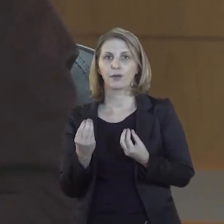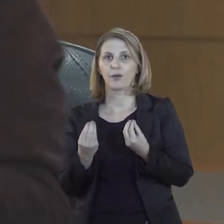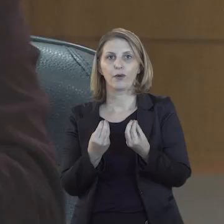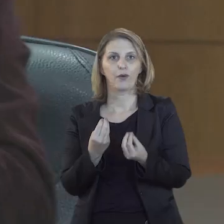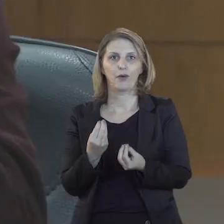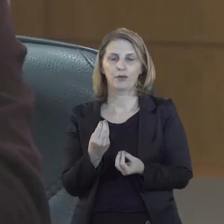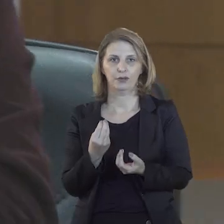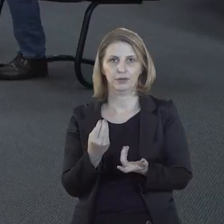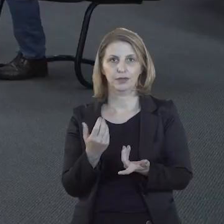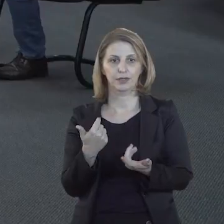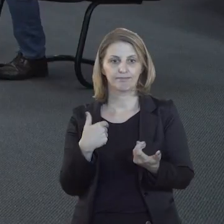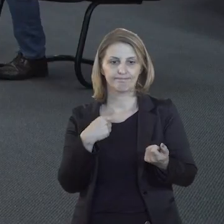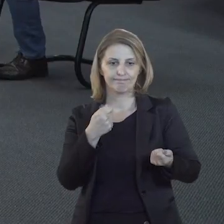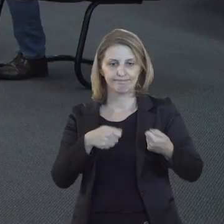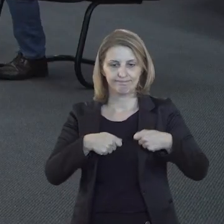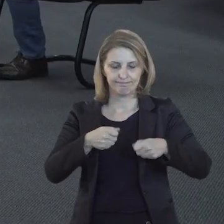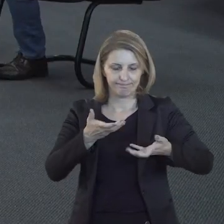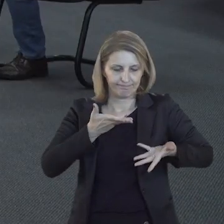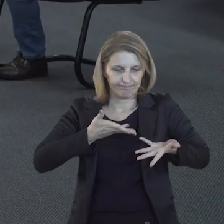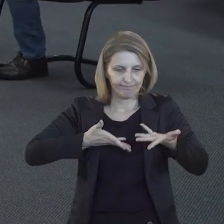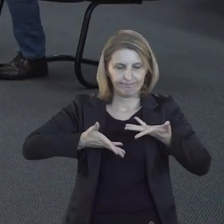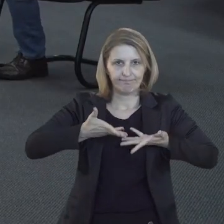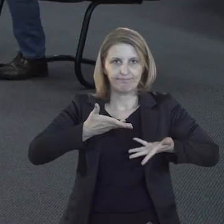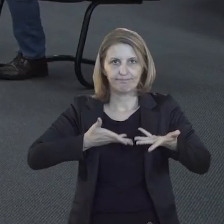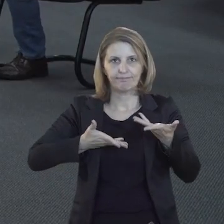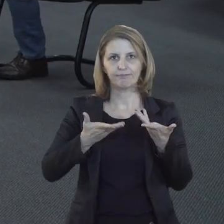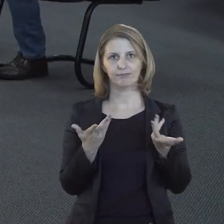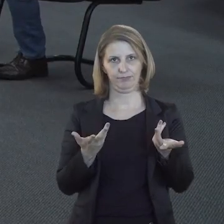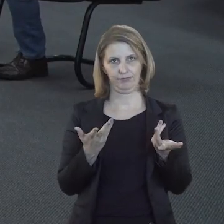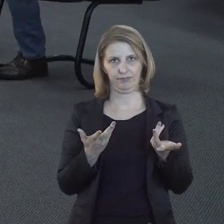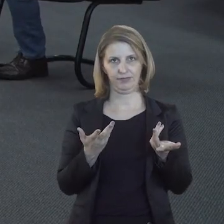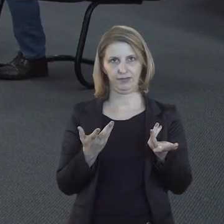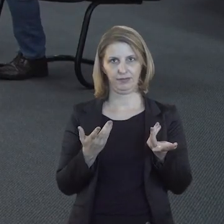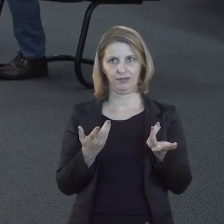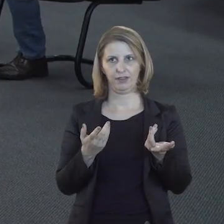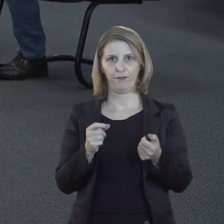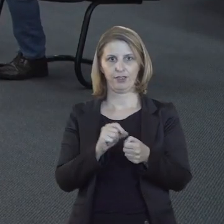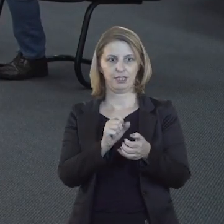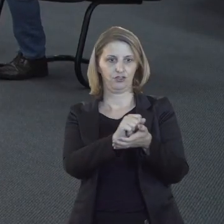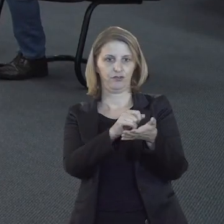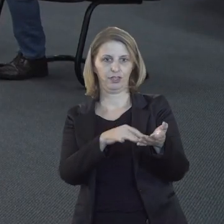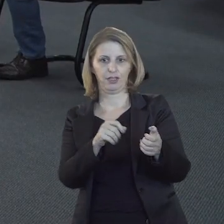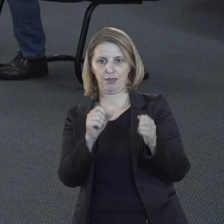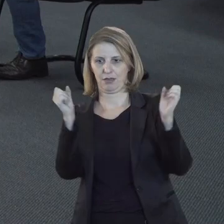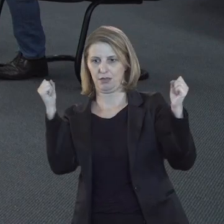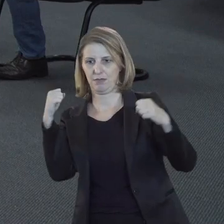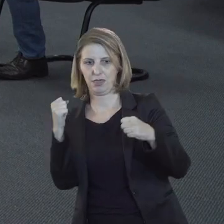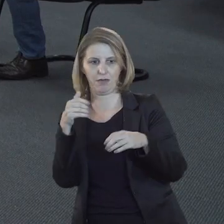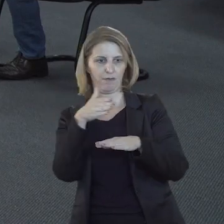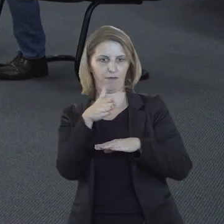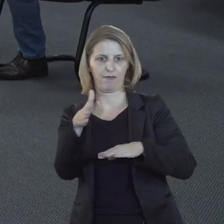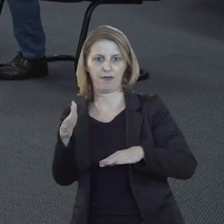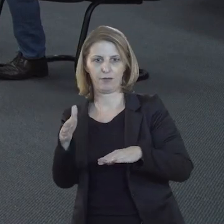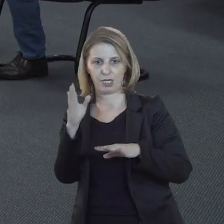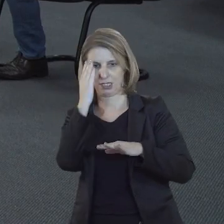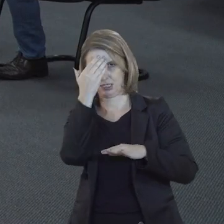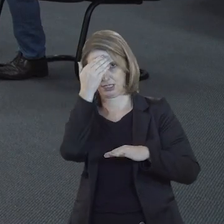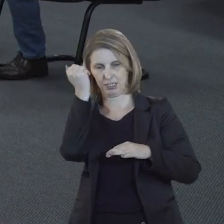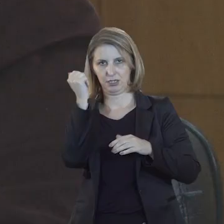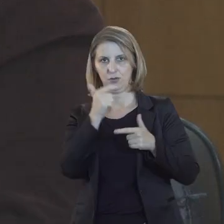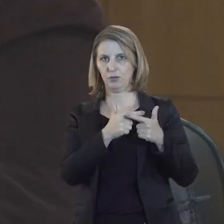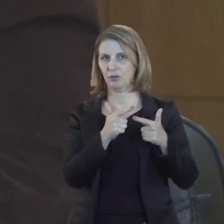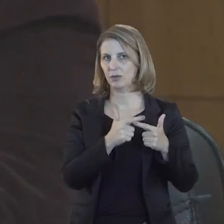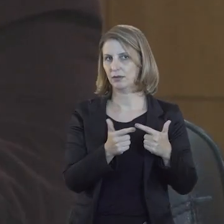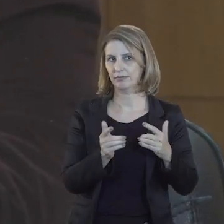cama, vamos lá fazer tal coisa, vamos lá fazer tal atividade, vamos lá e se encher de uma rotina de atividades para lidar